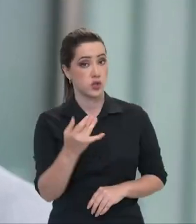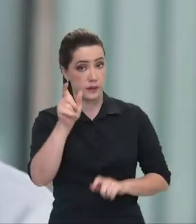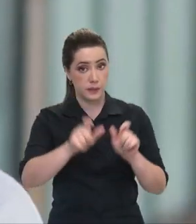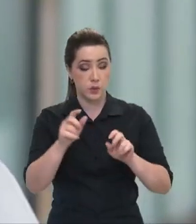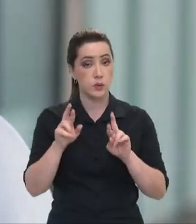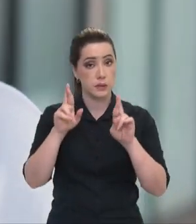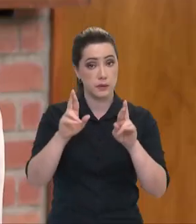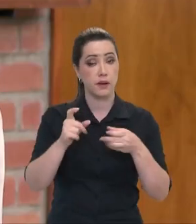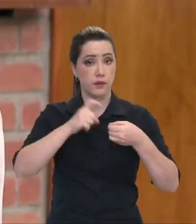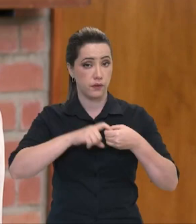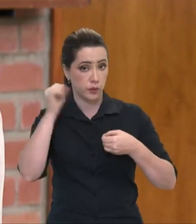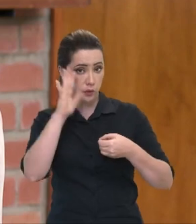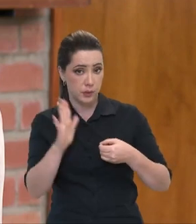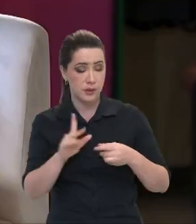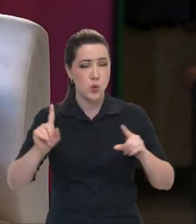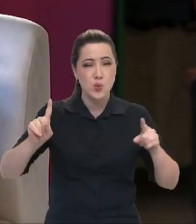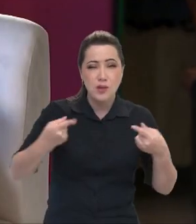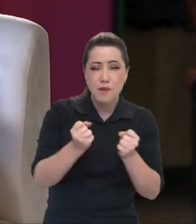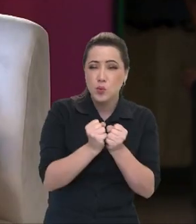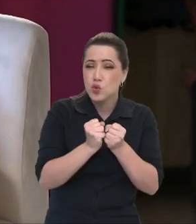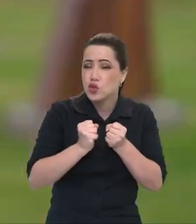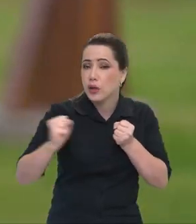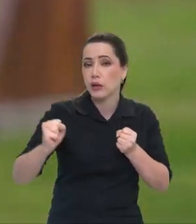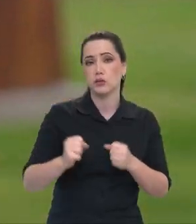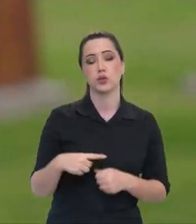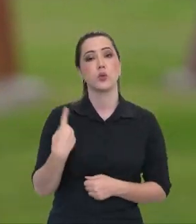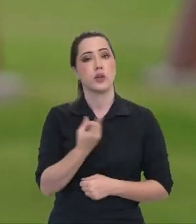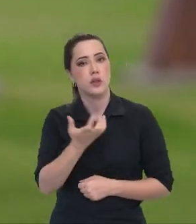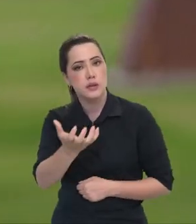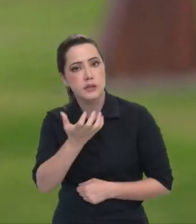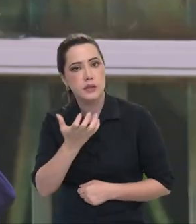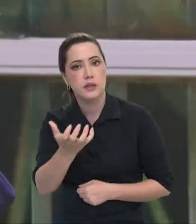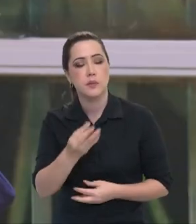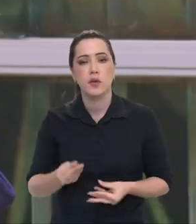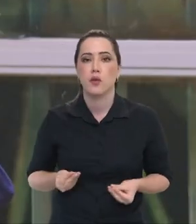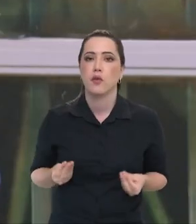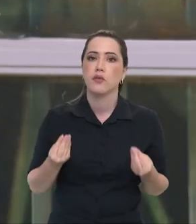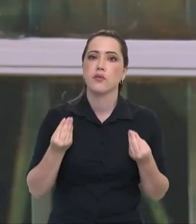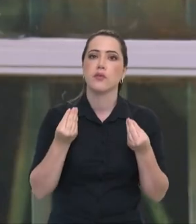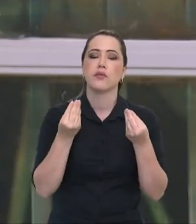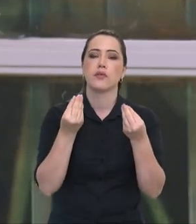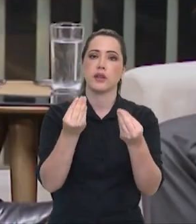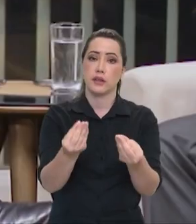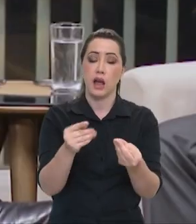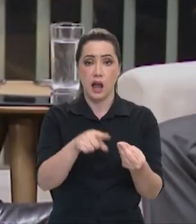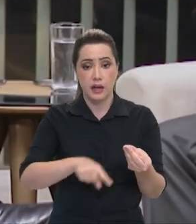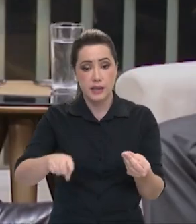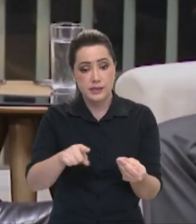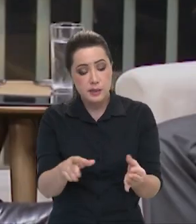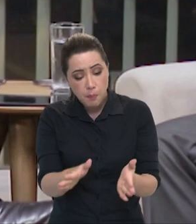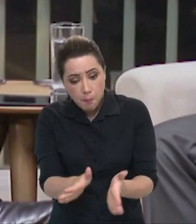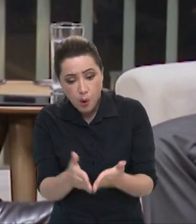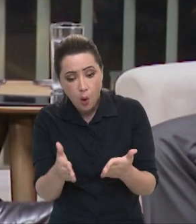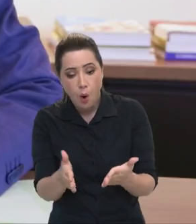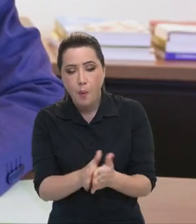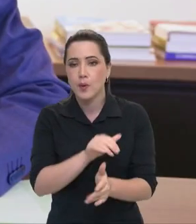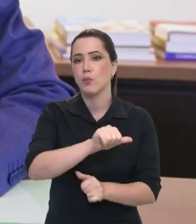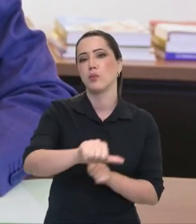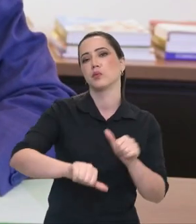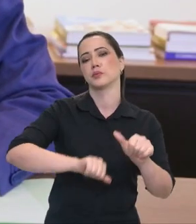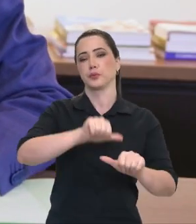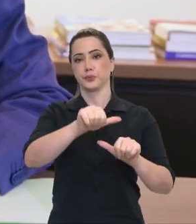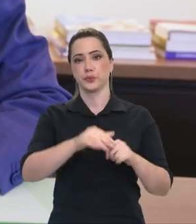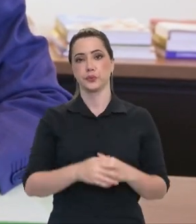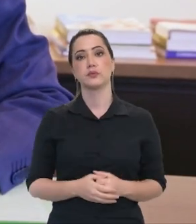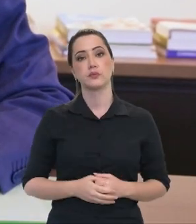O mundo esperava a volta do Brasil. O desafio é gigantesco. O que nós queremos é garantir a retirada de pessoas